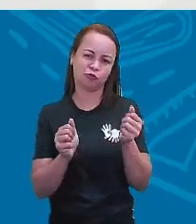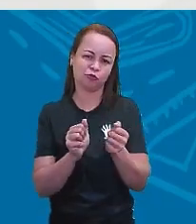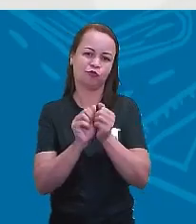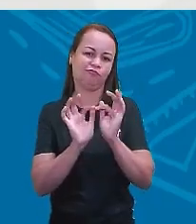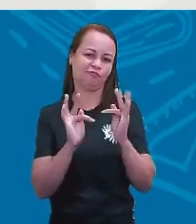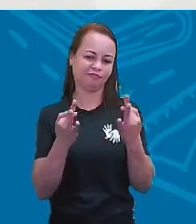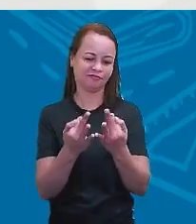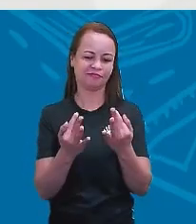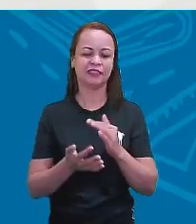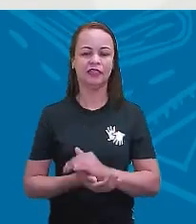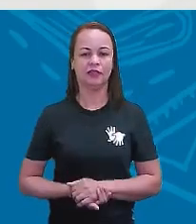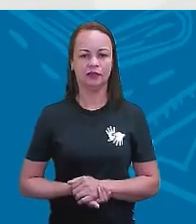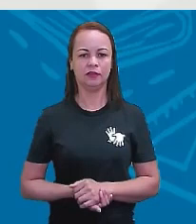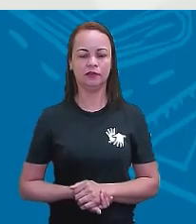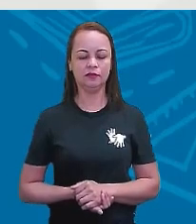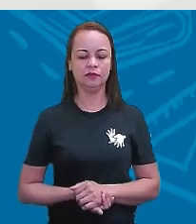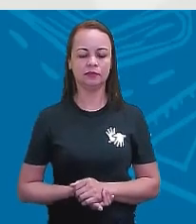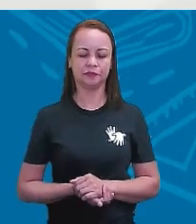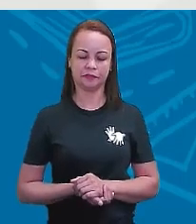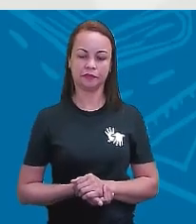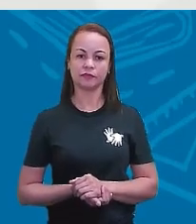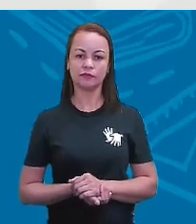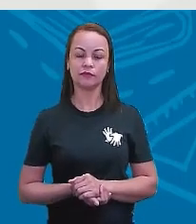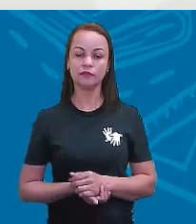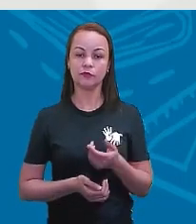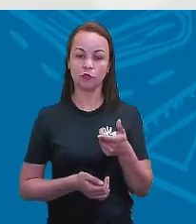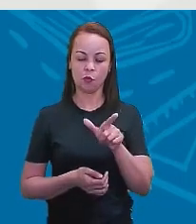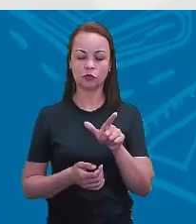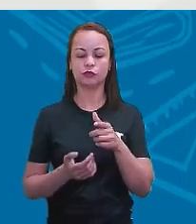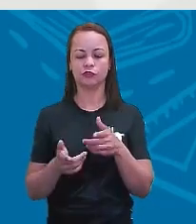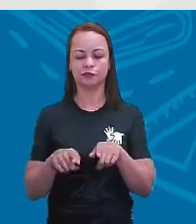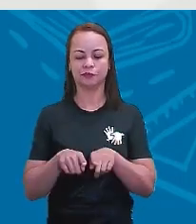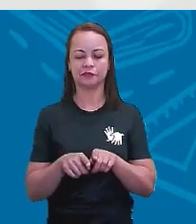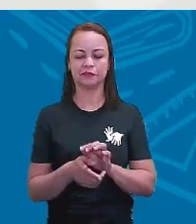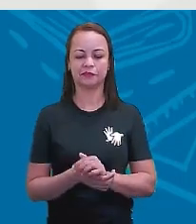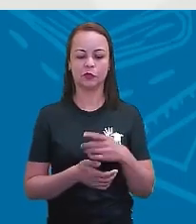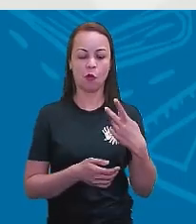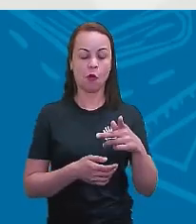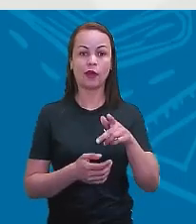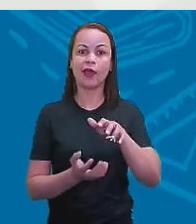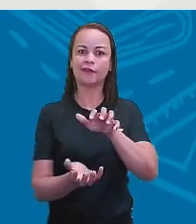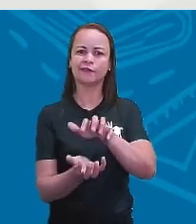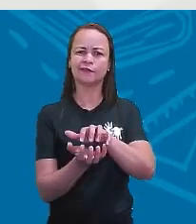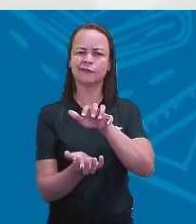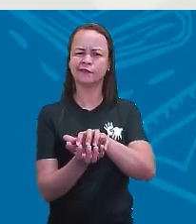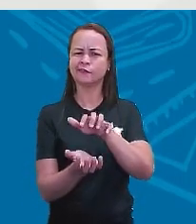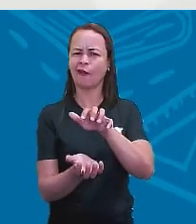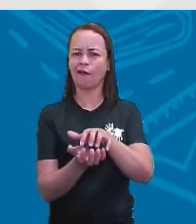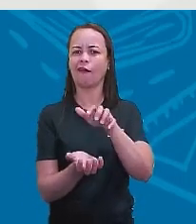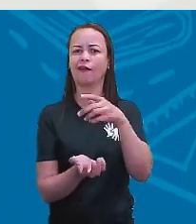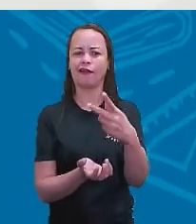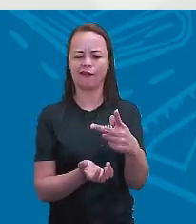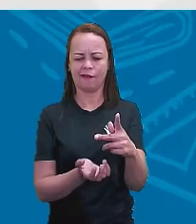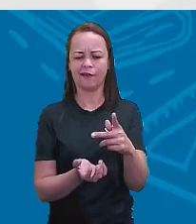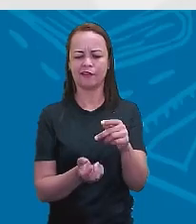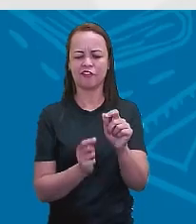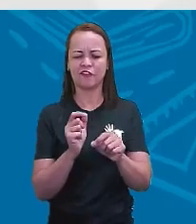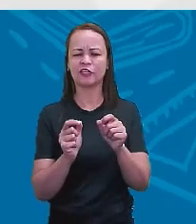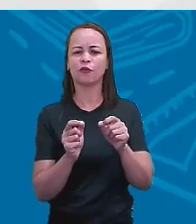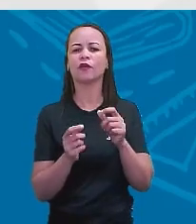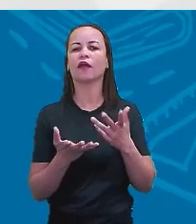né? Vamos lá para mais alguns. Olha só esse jacaré. Tem aí um jacaré feito